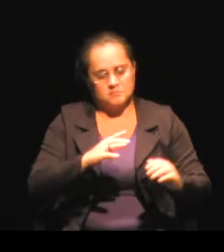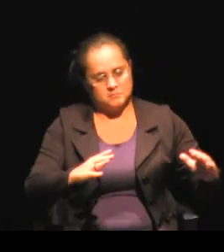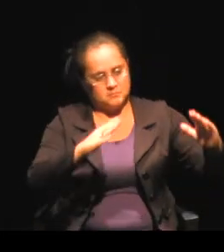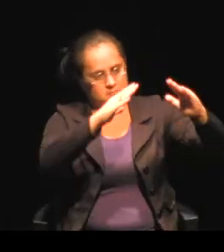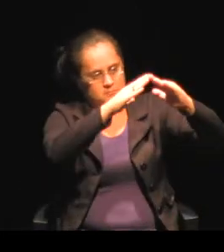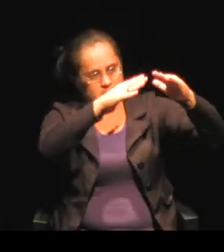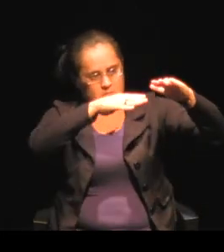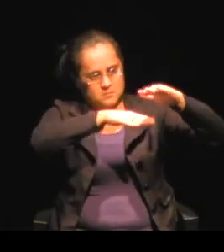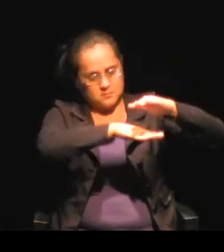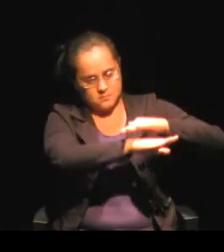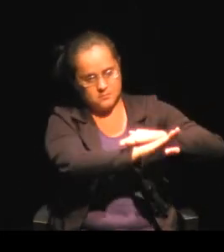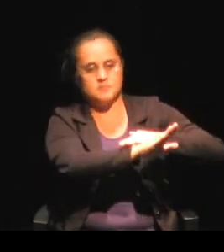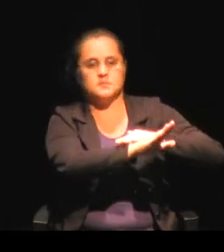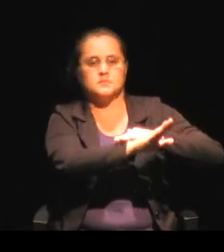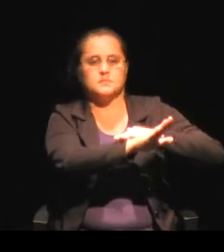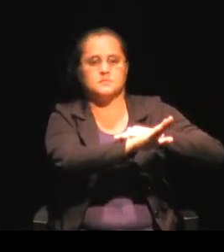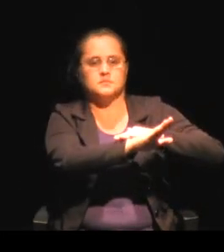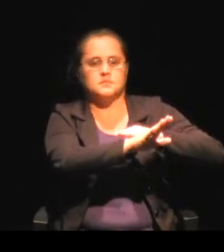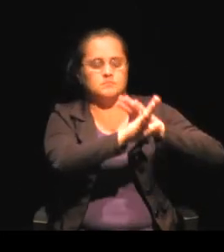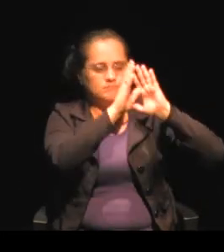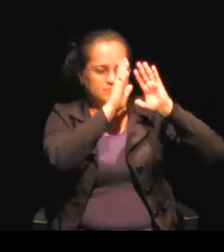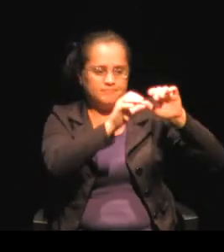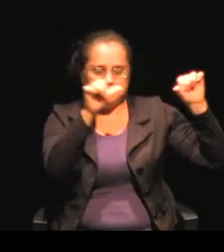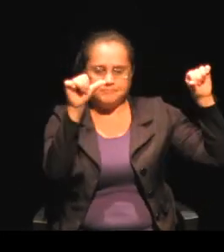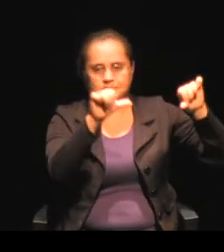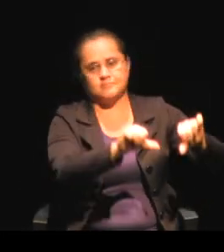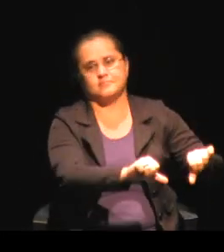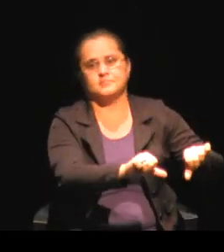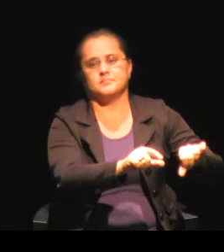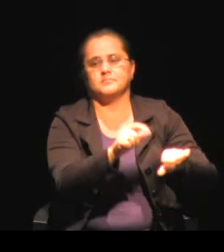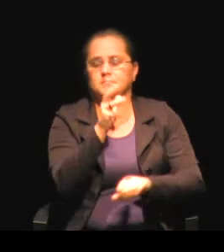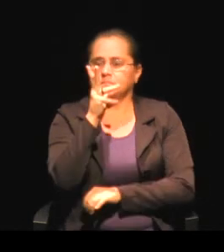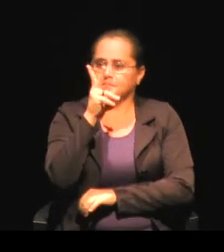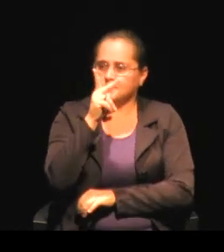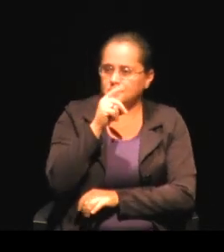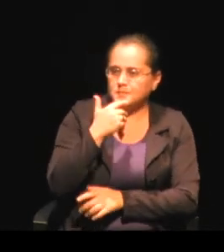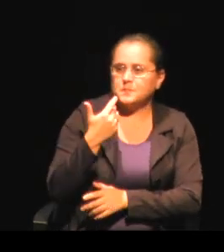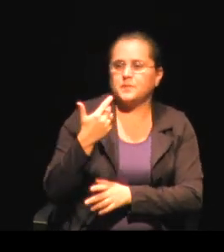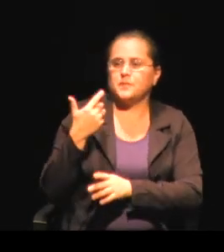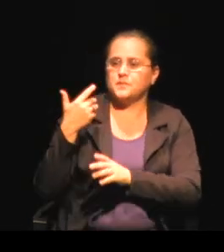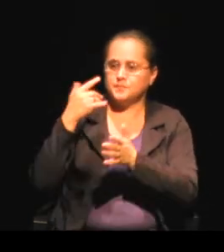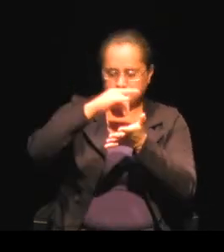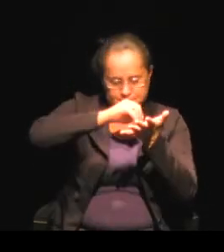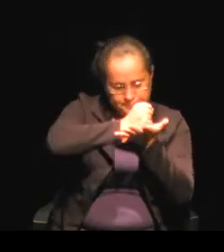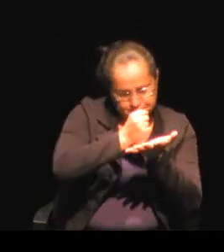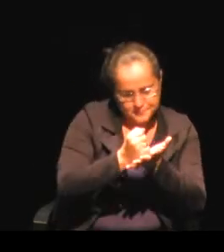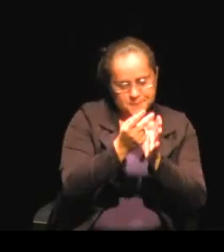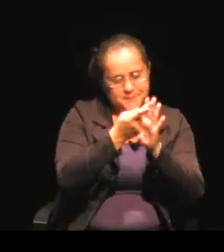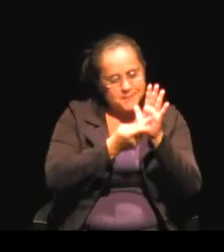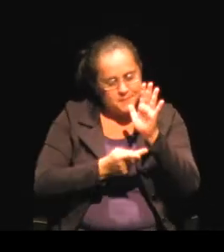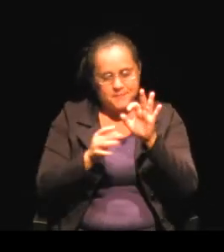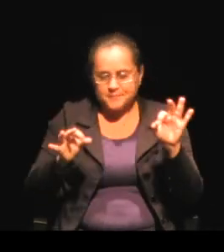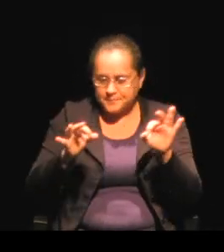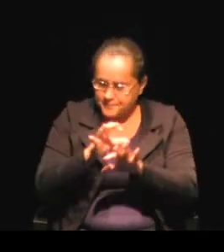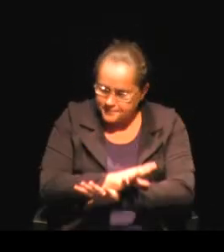esse é um galpão que estava aqui, ó, e estava completamente comprometido, as demoras, as burocracias e tudo